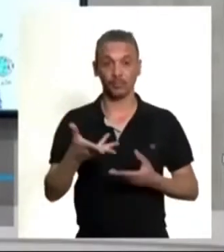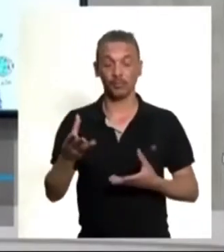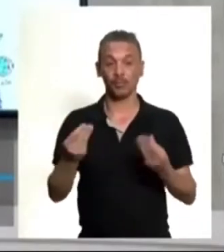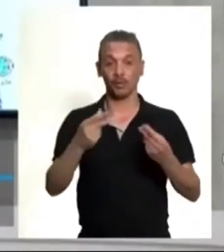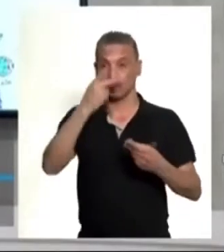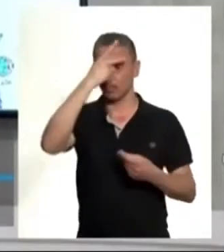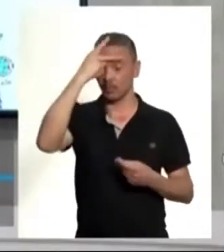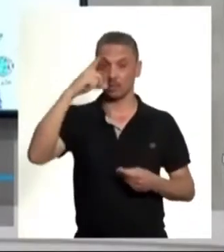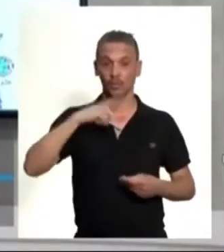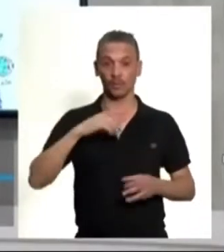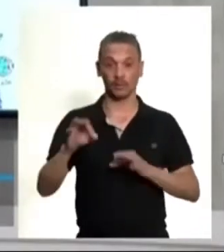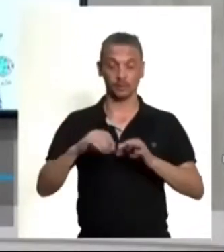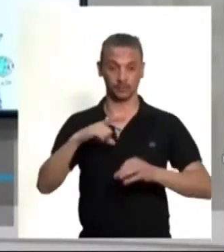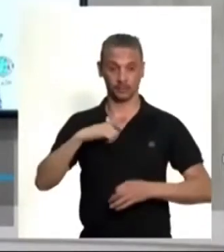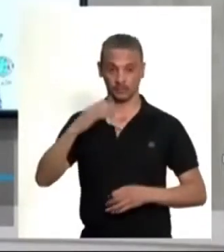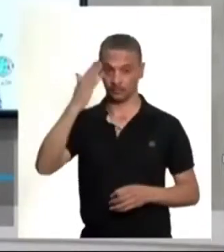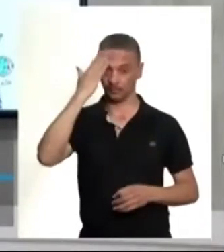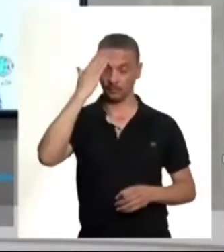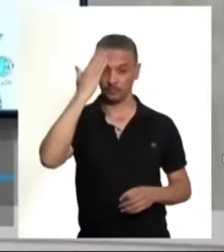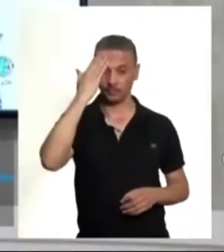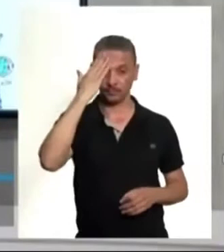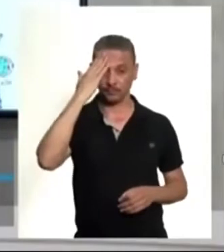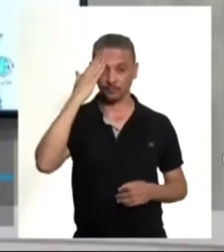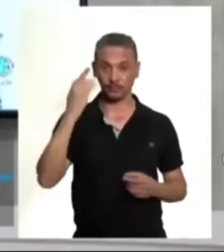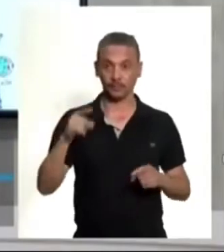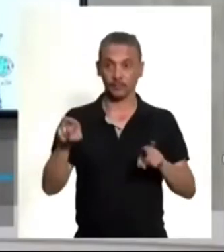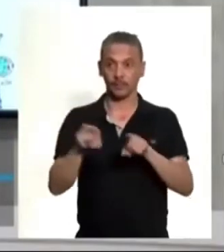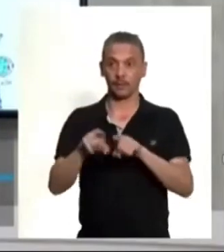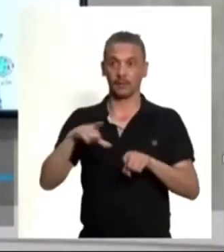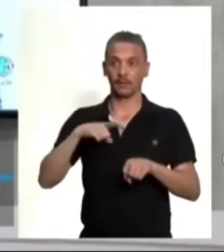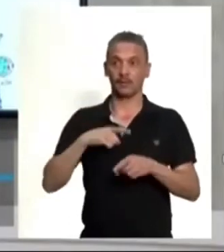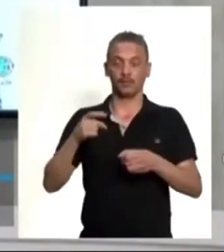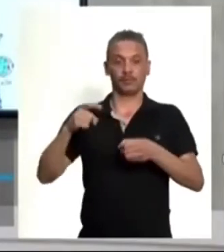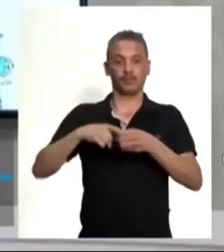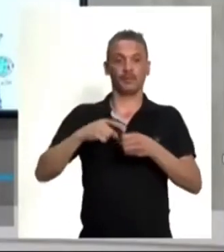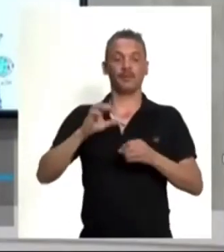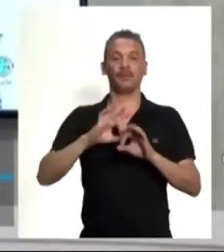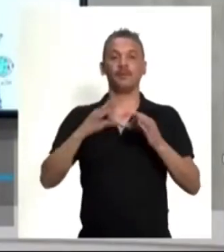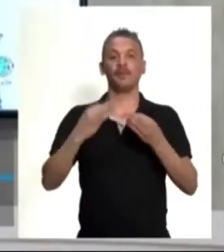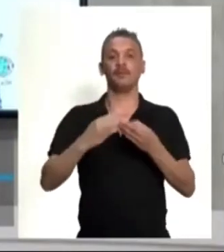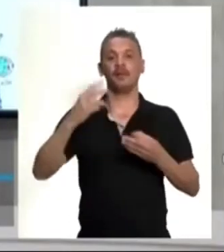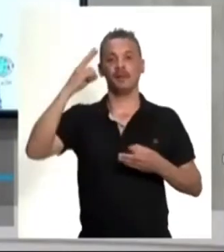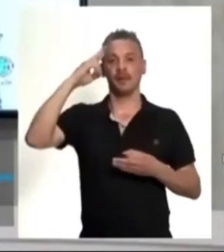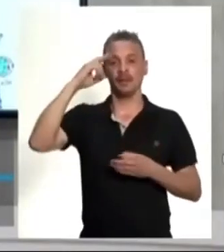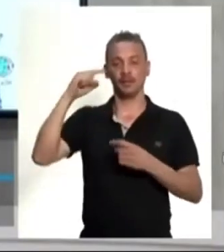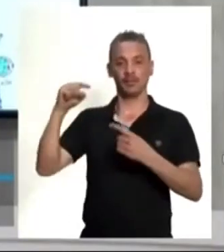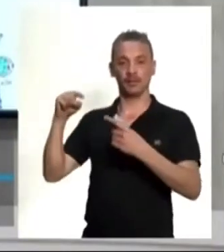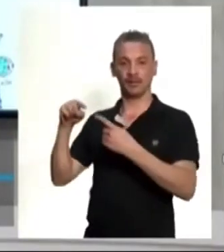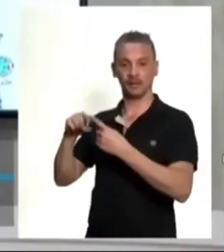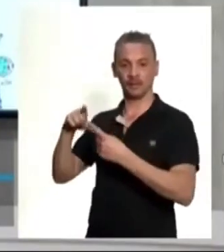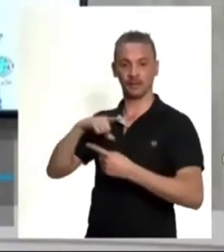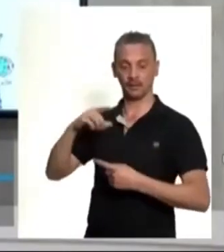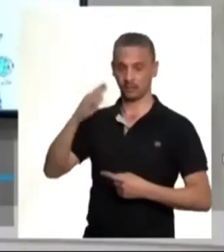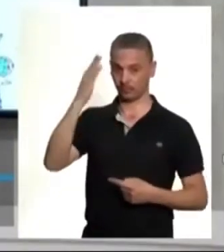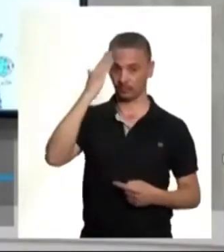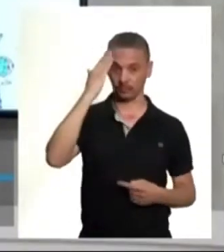saindo. Bom, se você quiser fazer um resgate, pode ser até um resgate familiar. A sua geração, né,